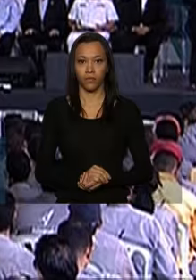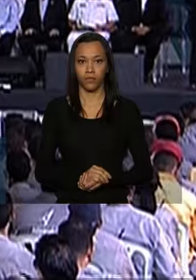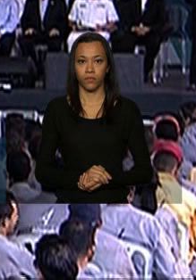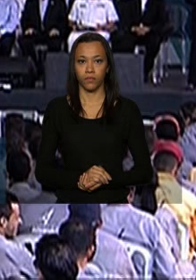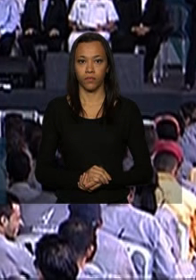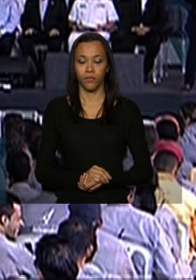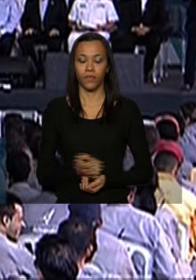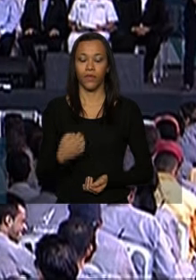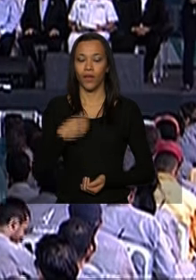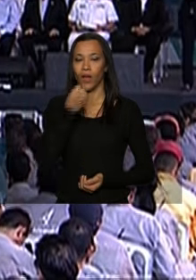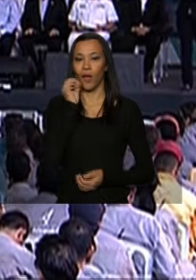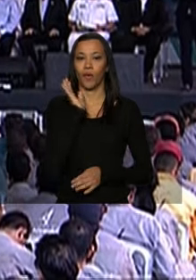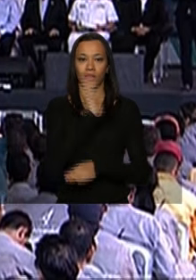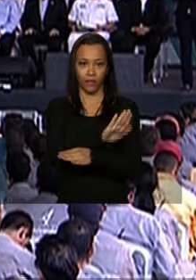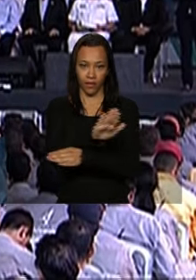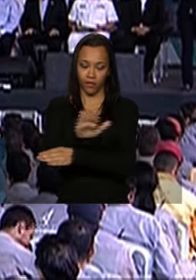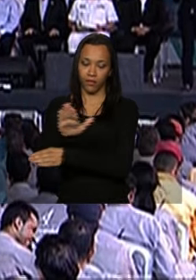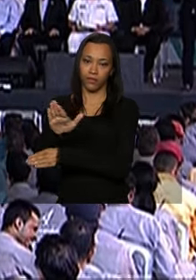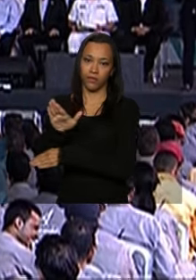Boa tarde,